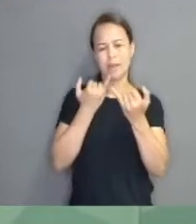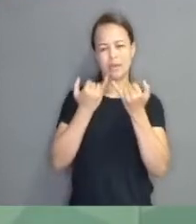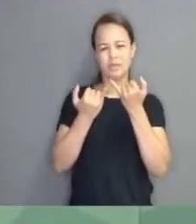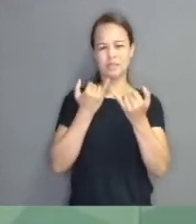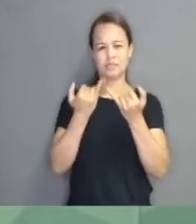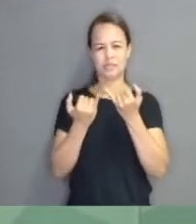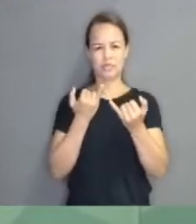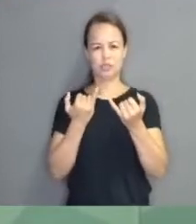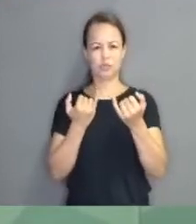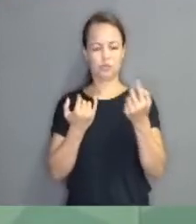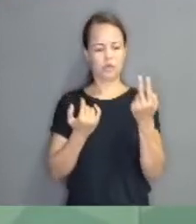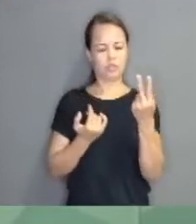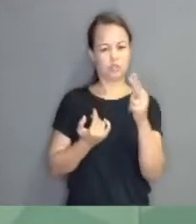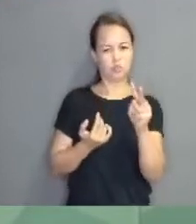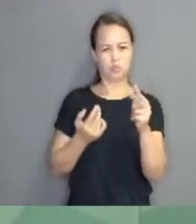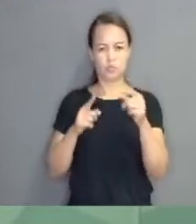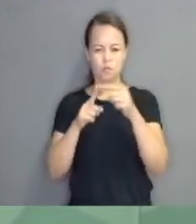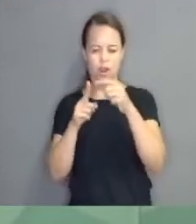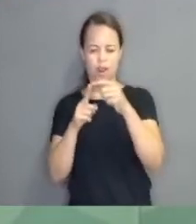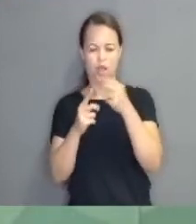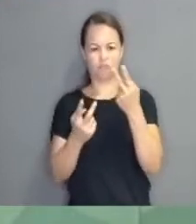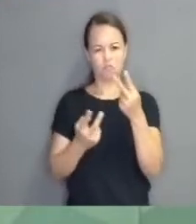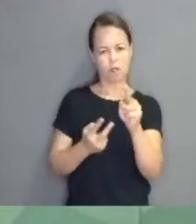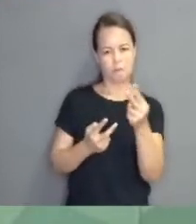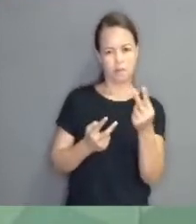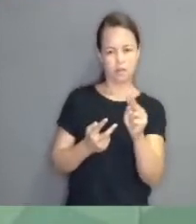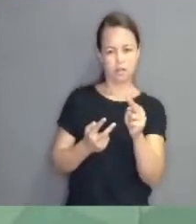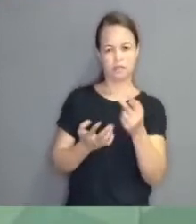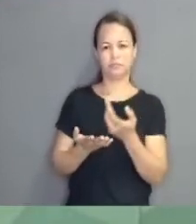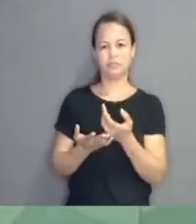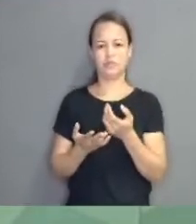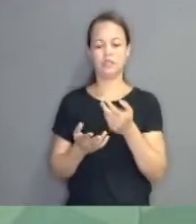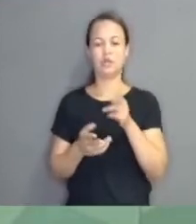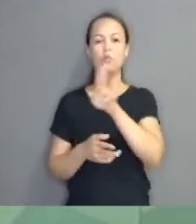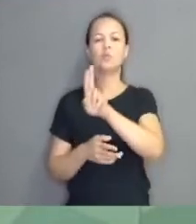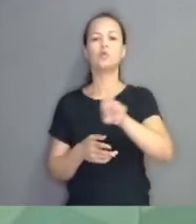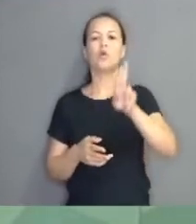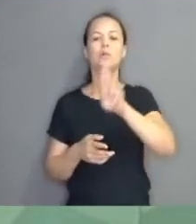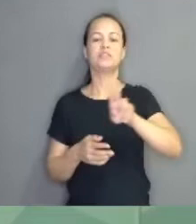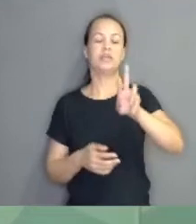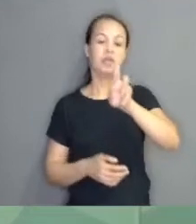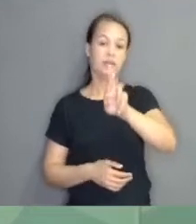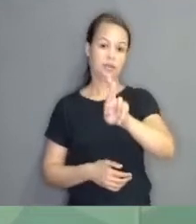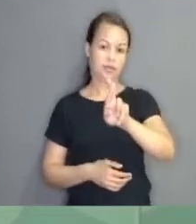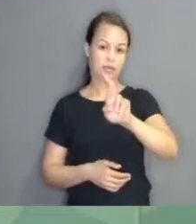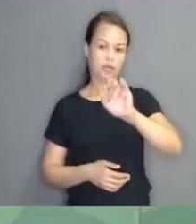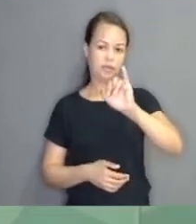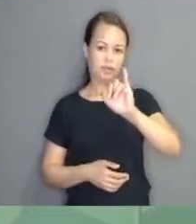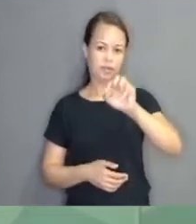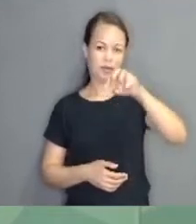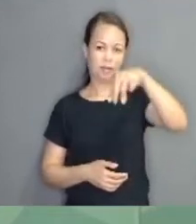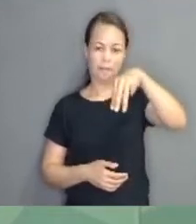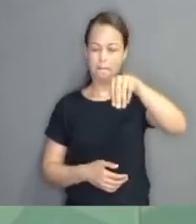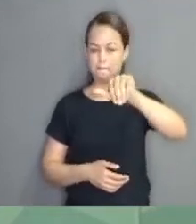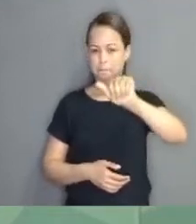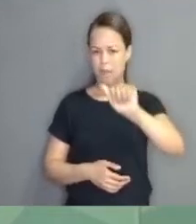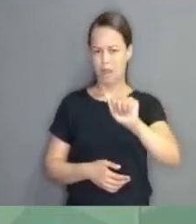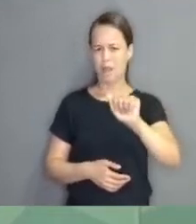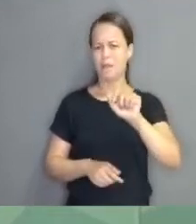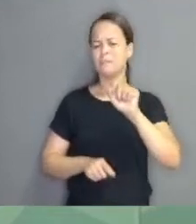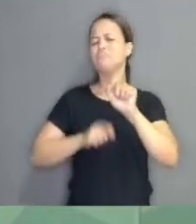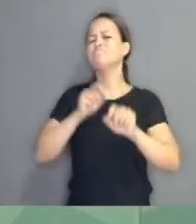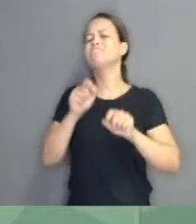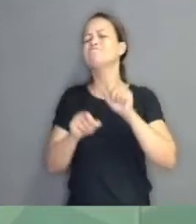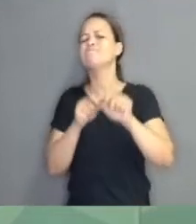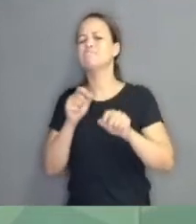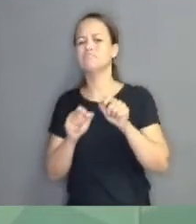duas palavras a gente chama de rima isso mesmo mas o que